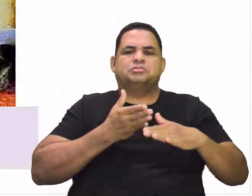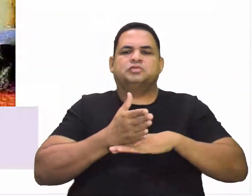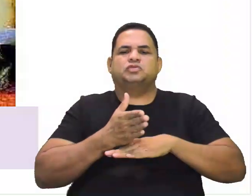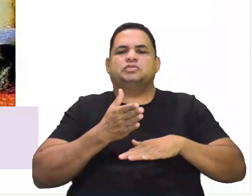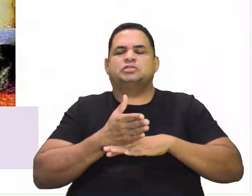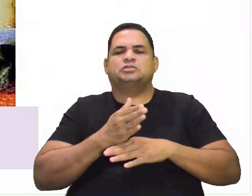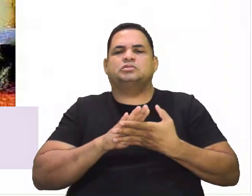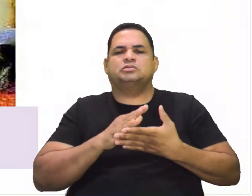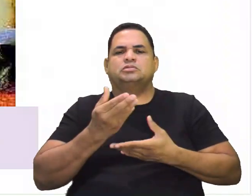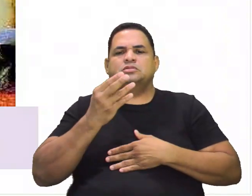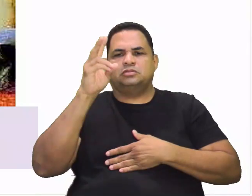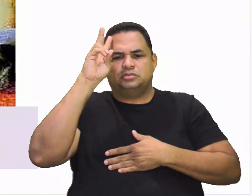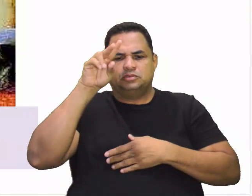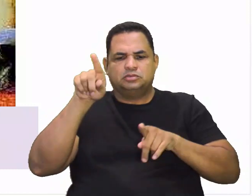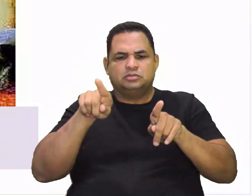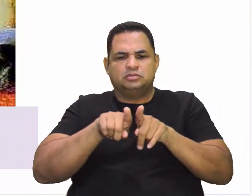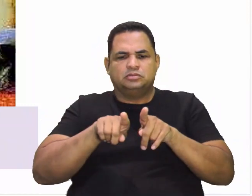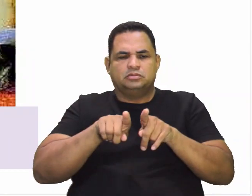história.